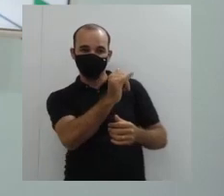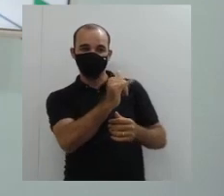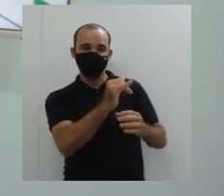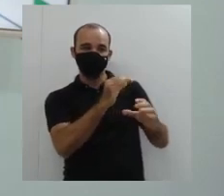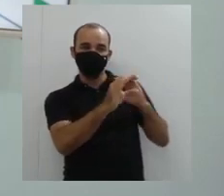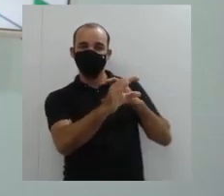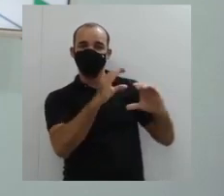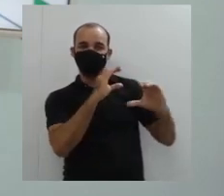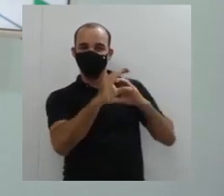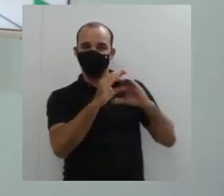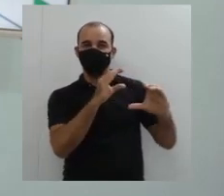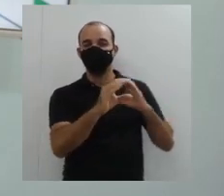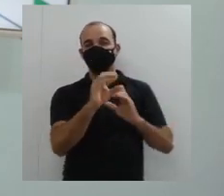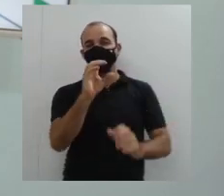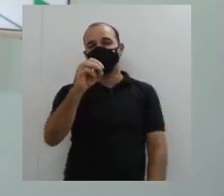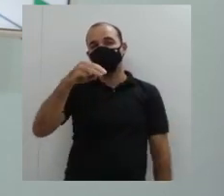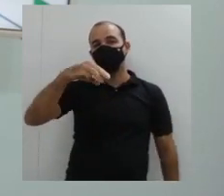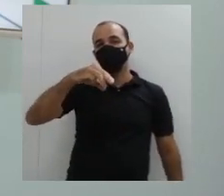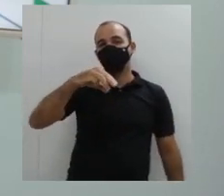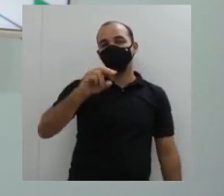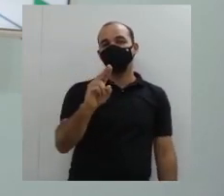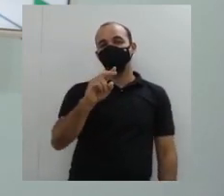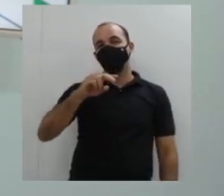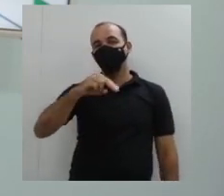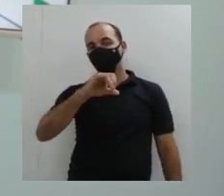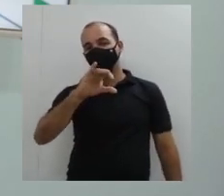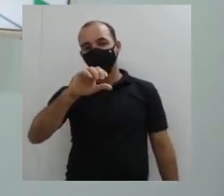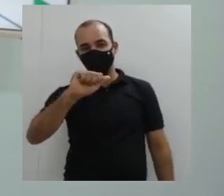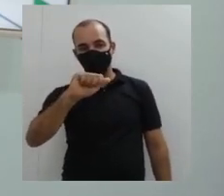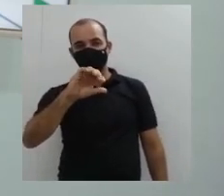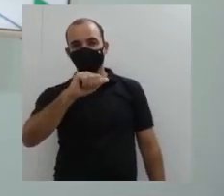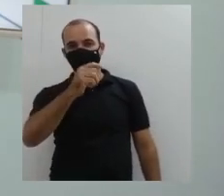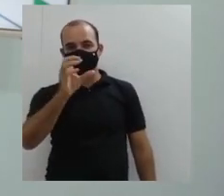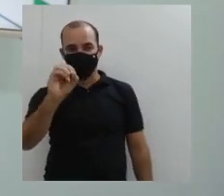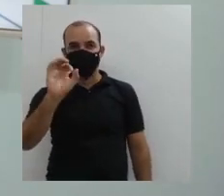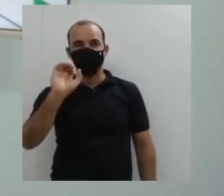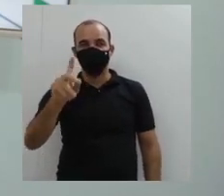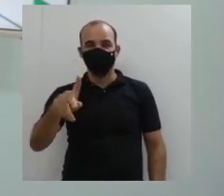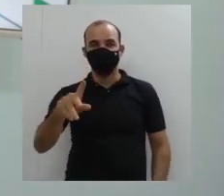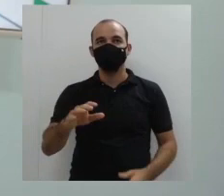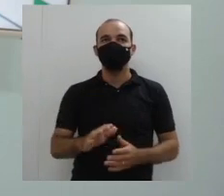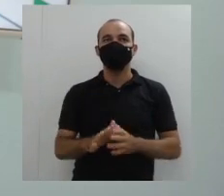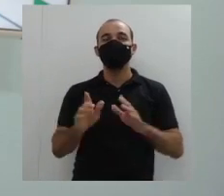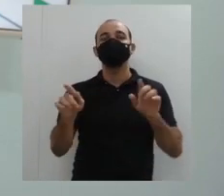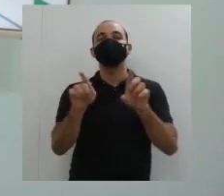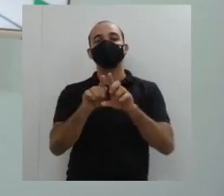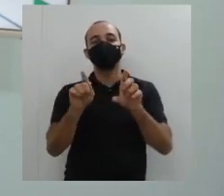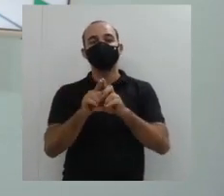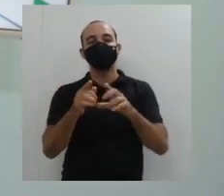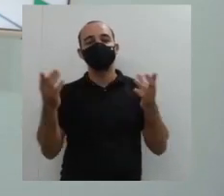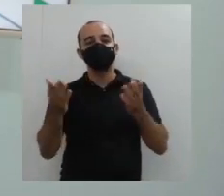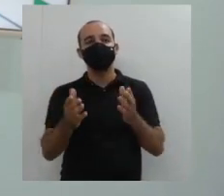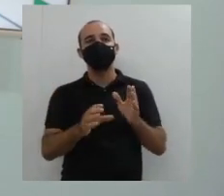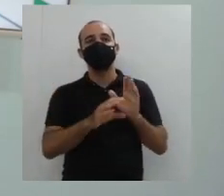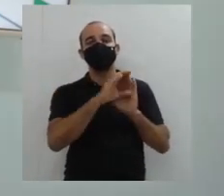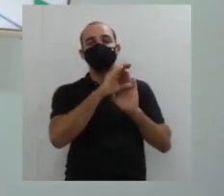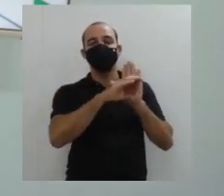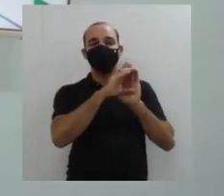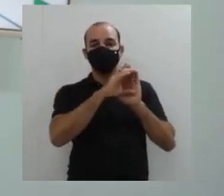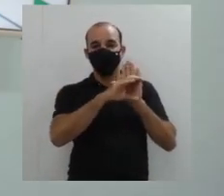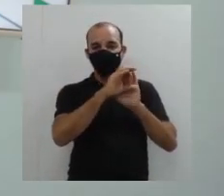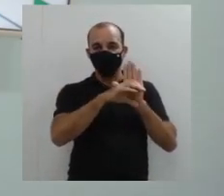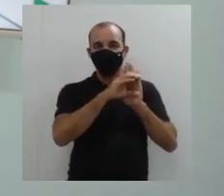comunicação, colocar em comum. Vamos ver, mas antes disso, trago para vocês o quê? Mais